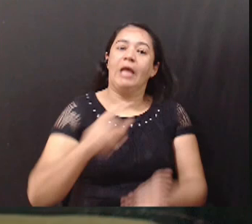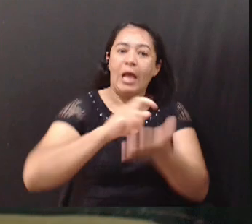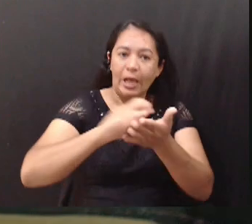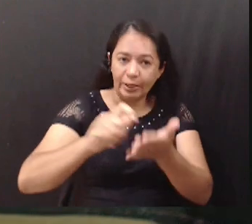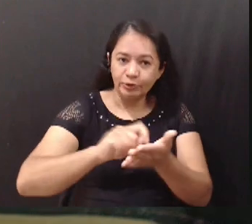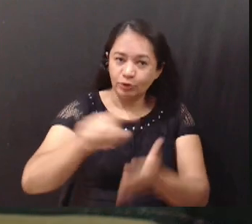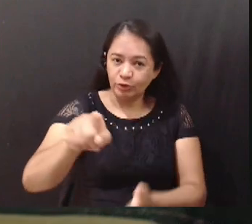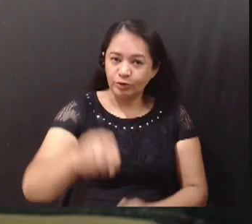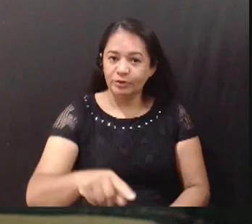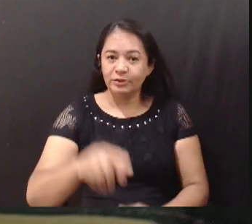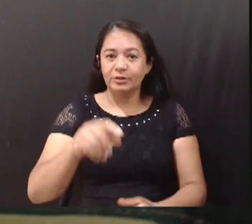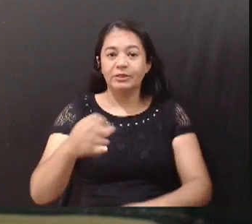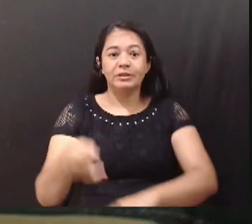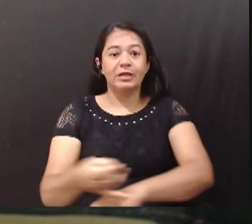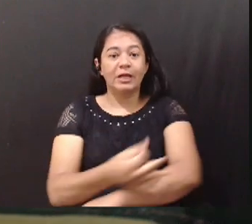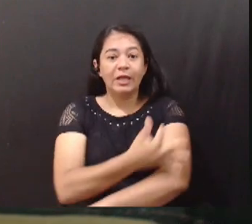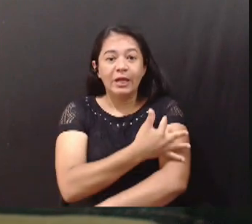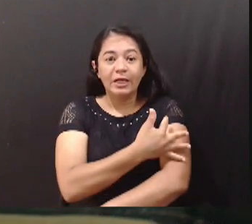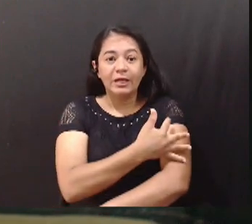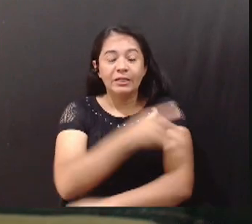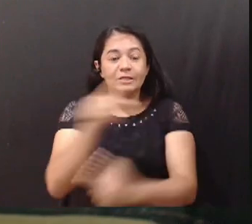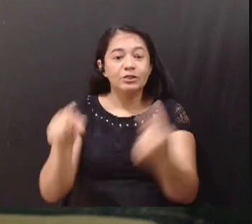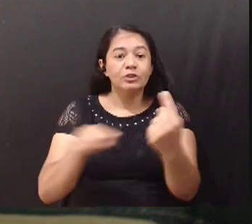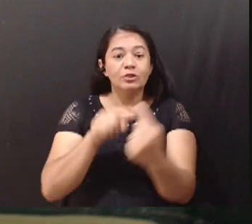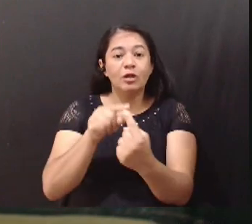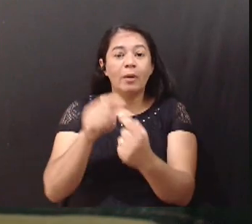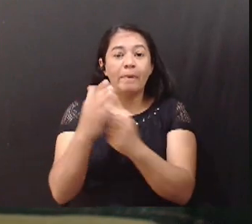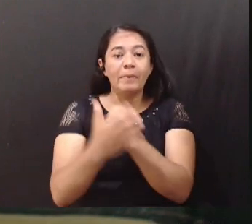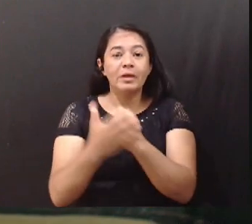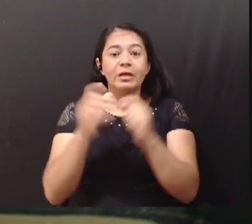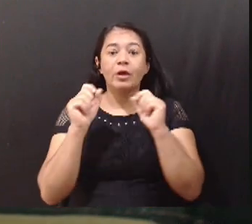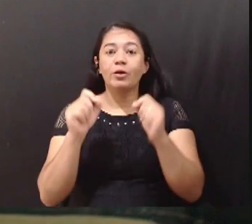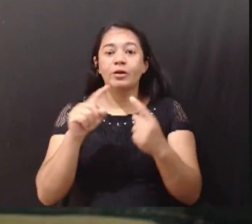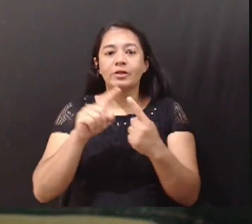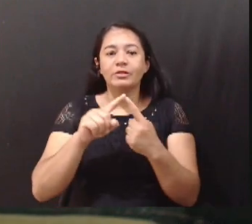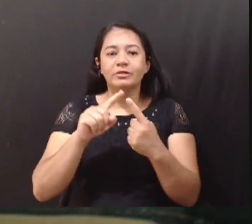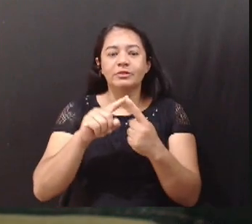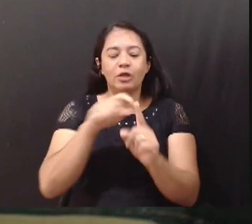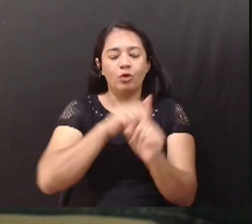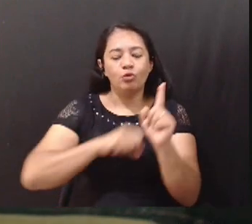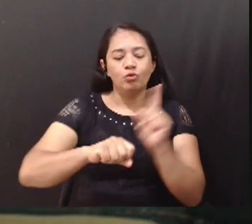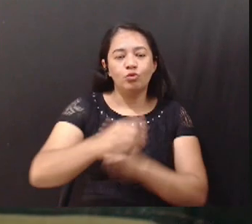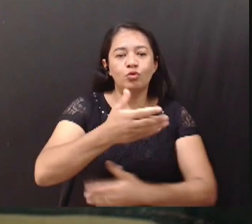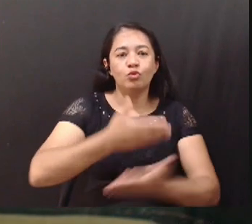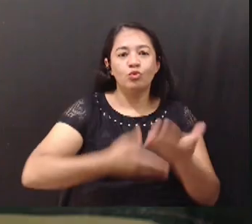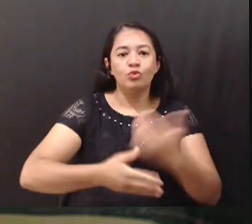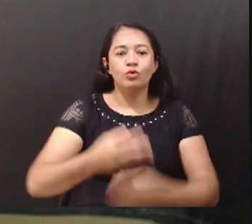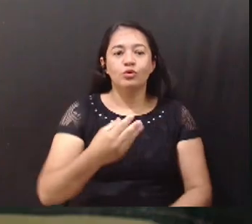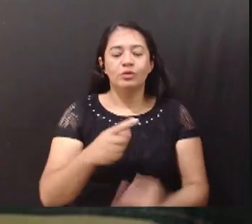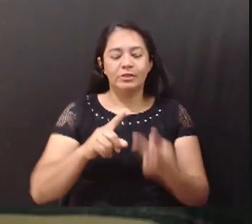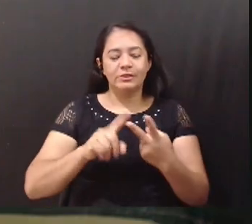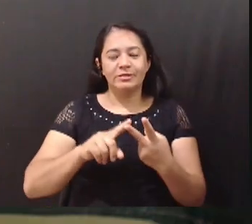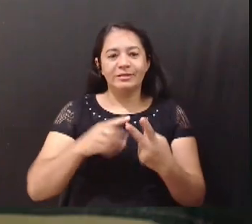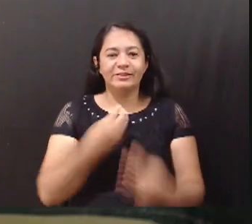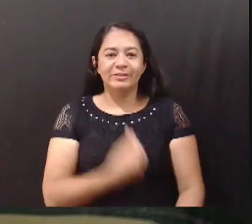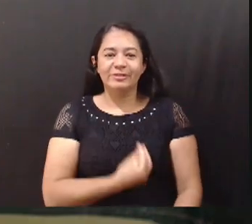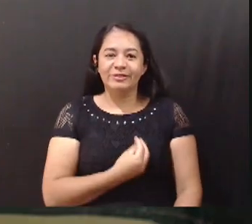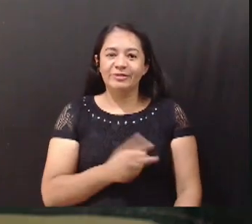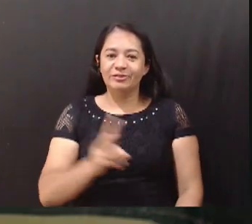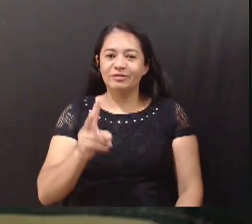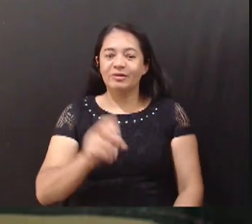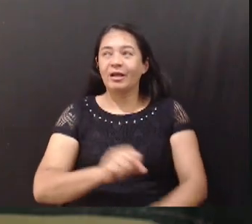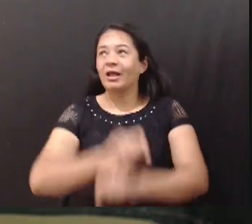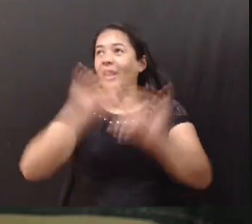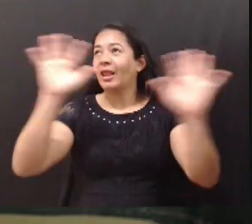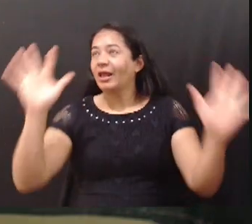funções básicas das emoções, socialização e sobrevivência. É óbvio, agora a psicóloga